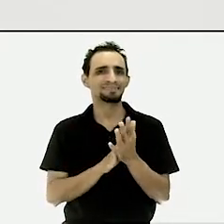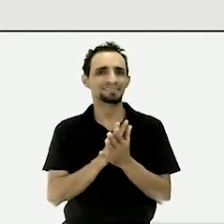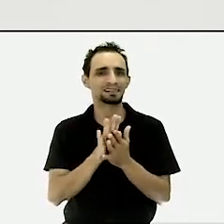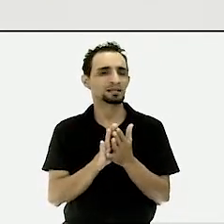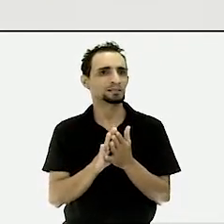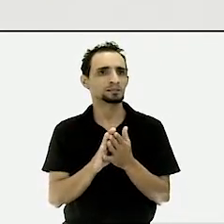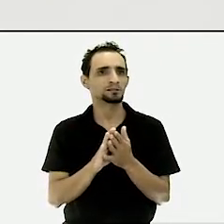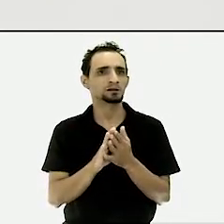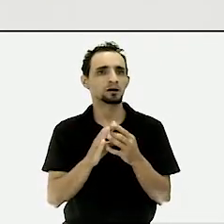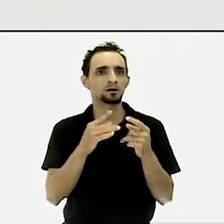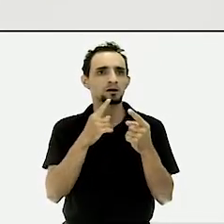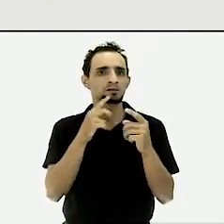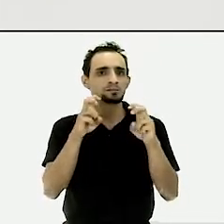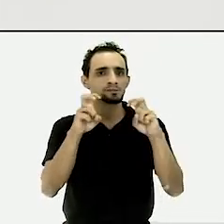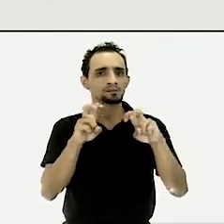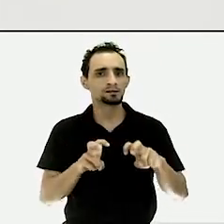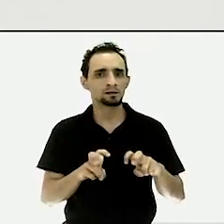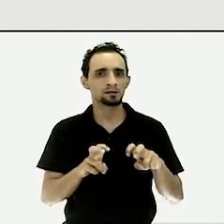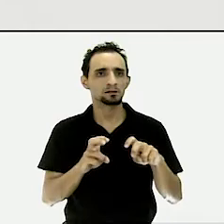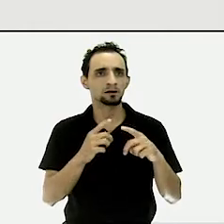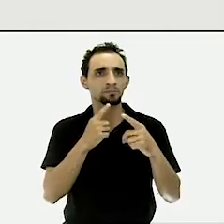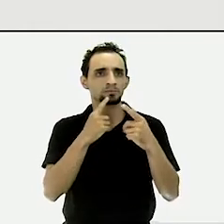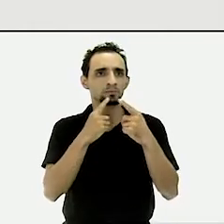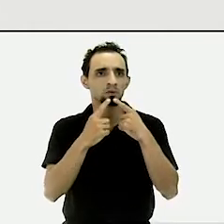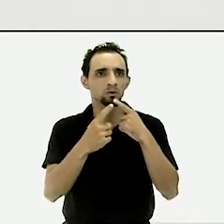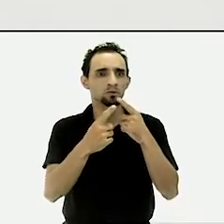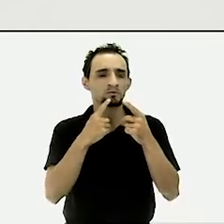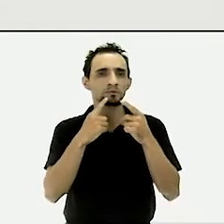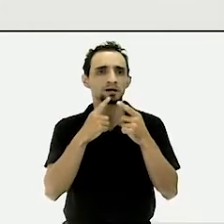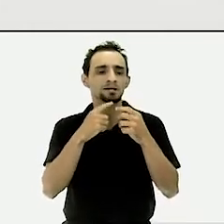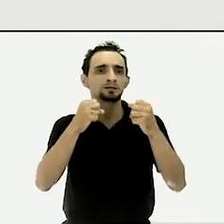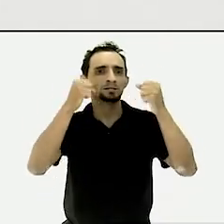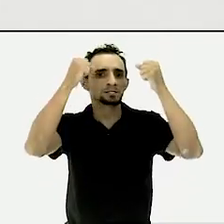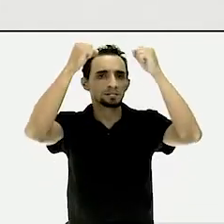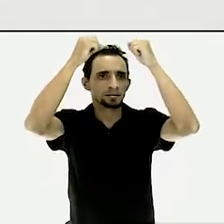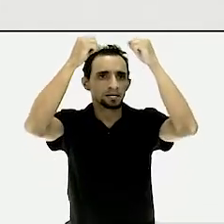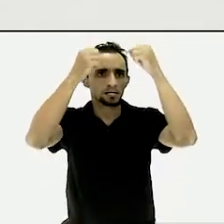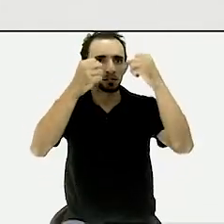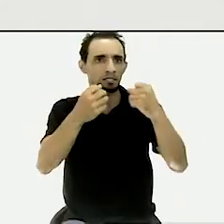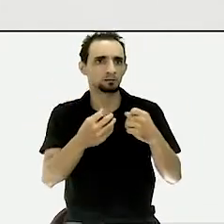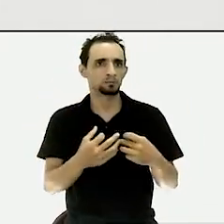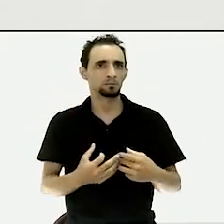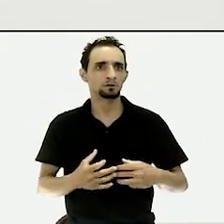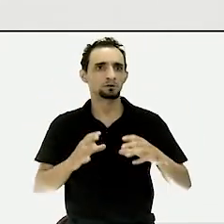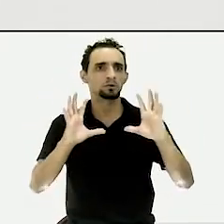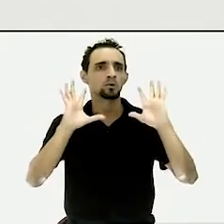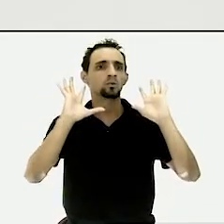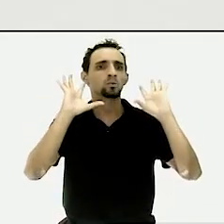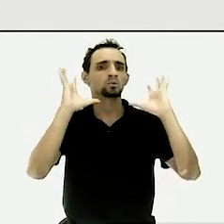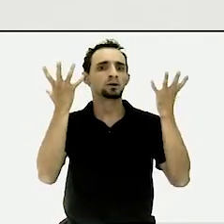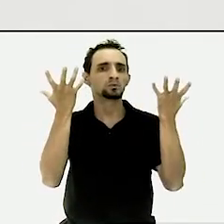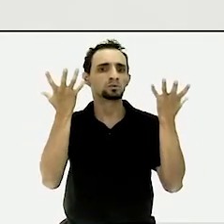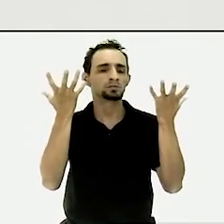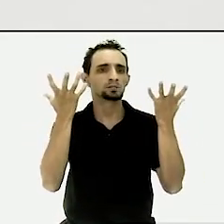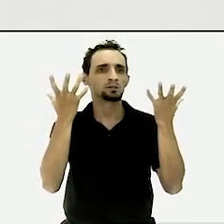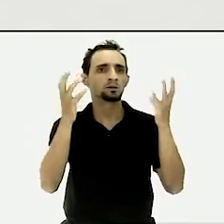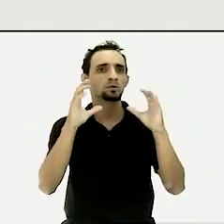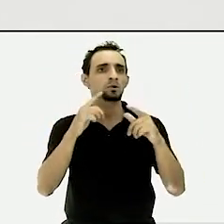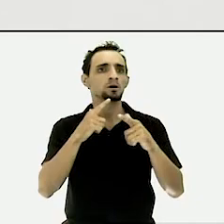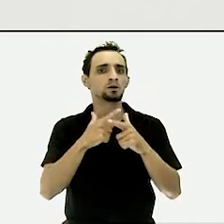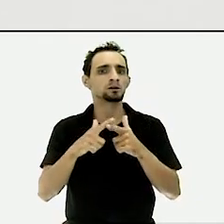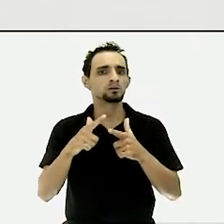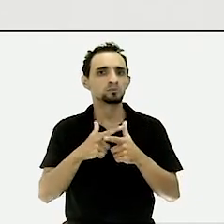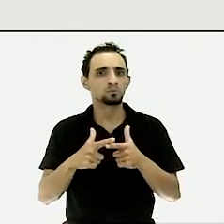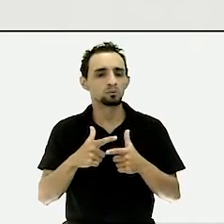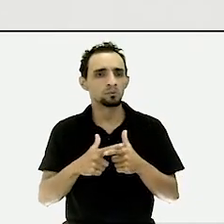sua neta, a sua mãe, e vê um discurso desse machista, retrógrado, maldoso, falar, tem que ouvir o outro